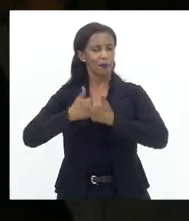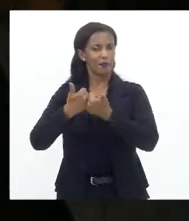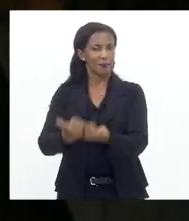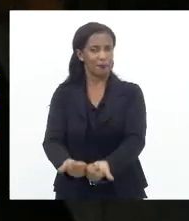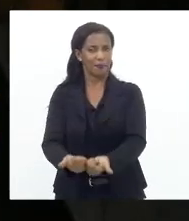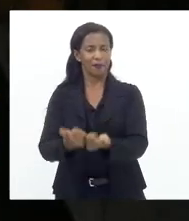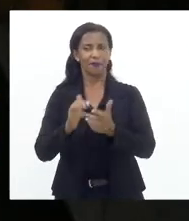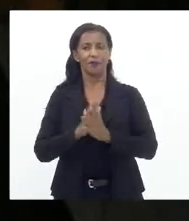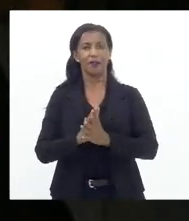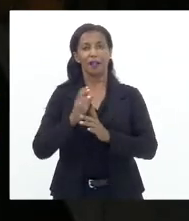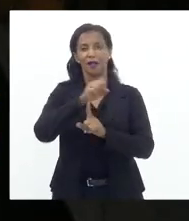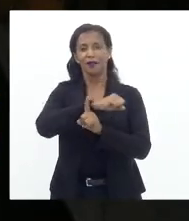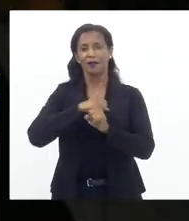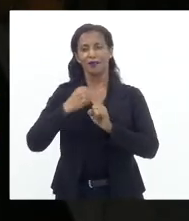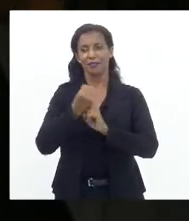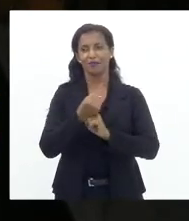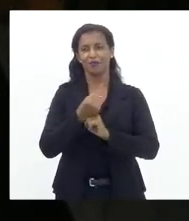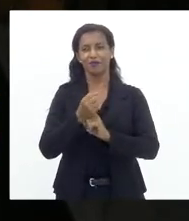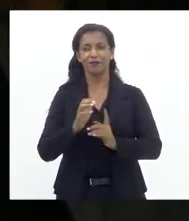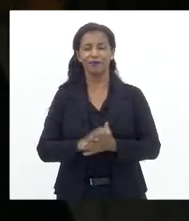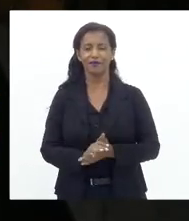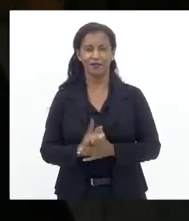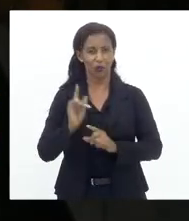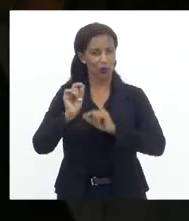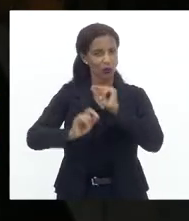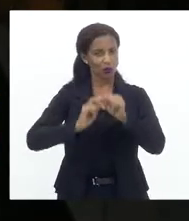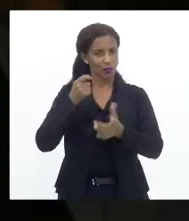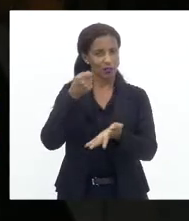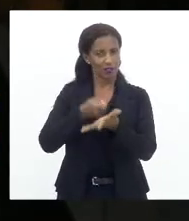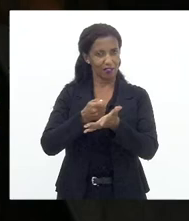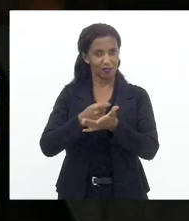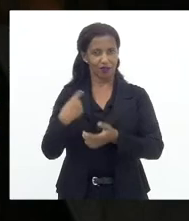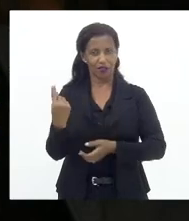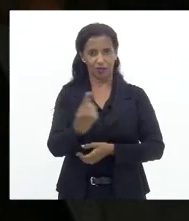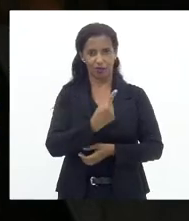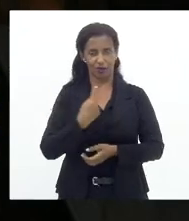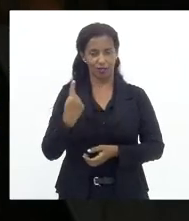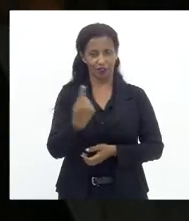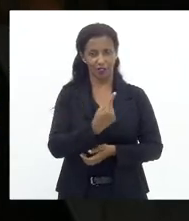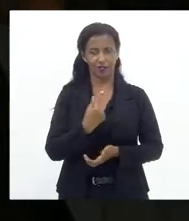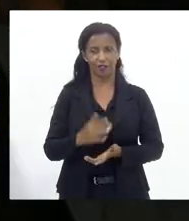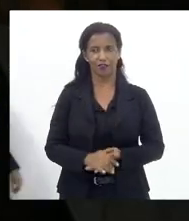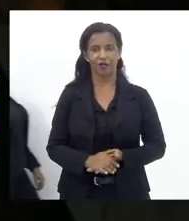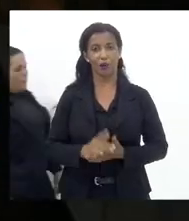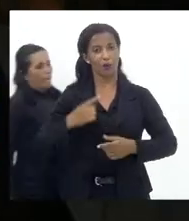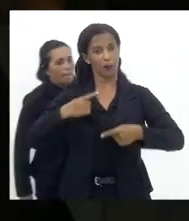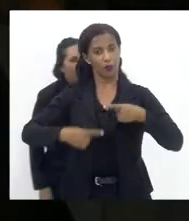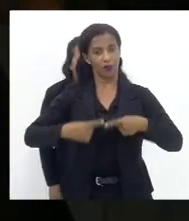melhoria da nossa sociedade O que é dever de nós políticos